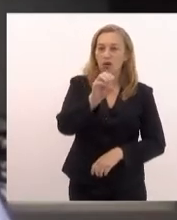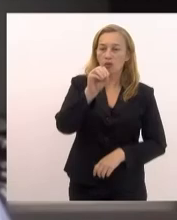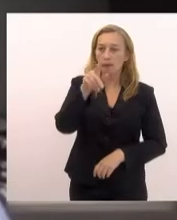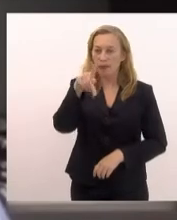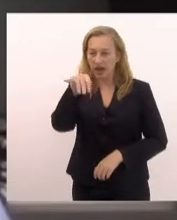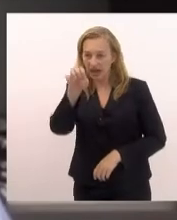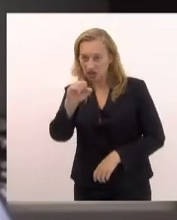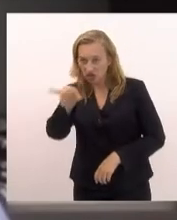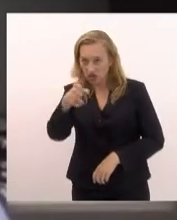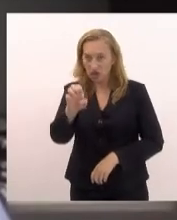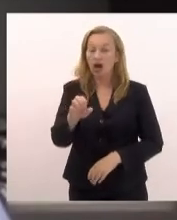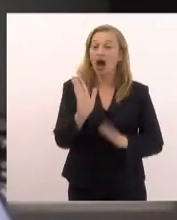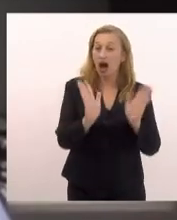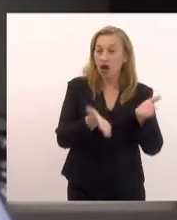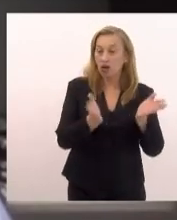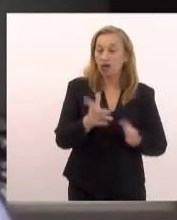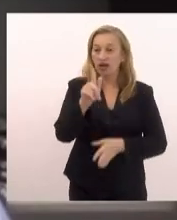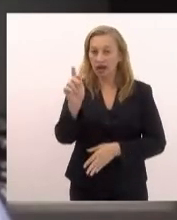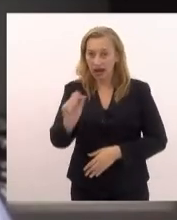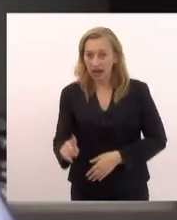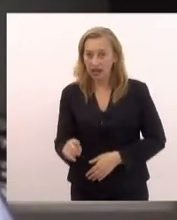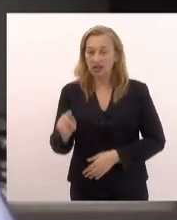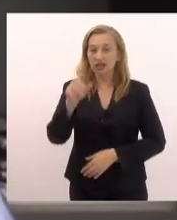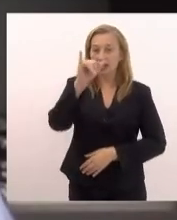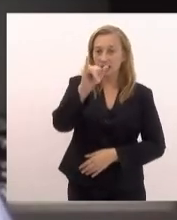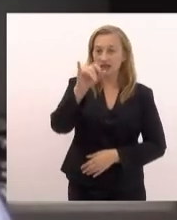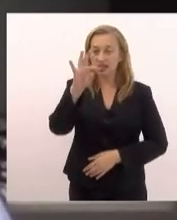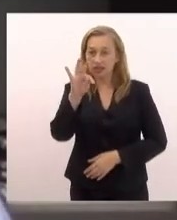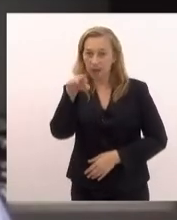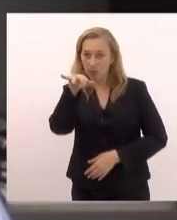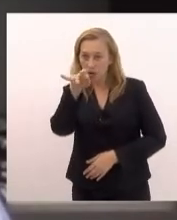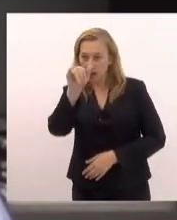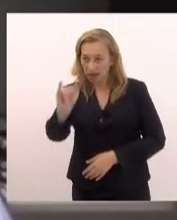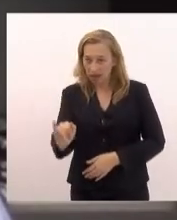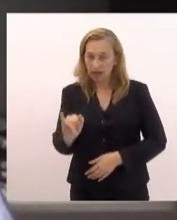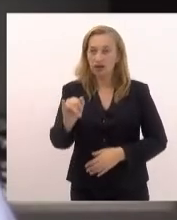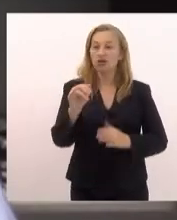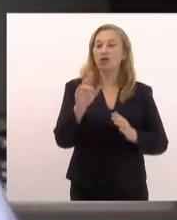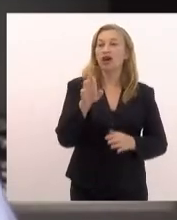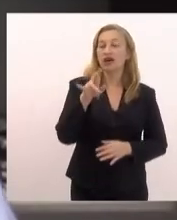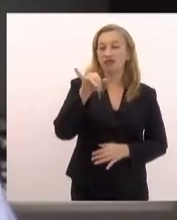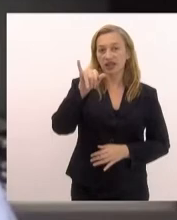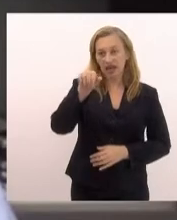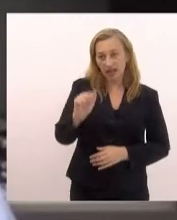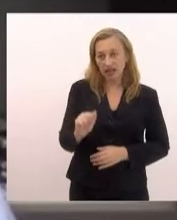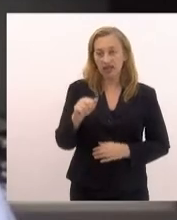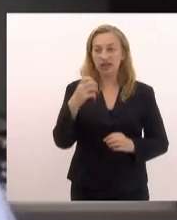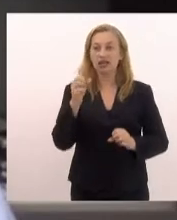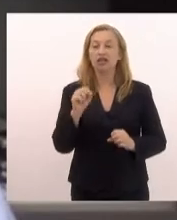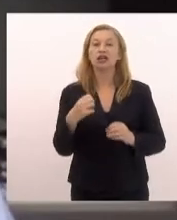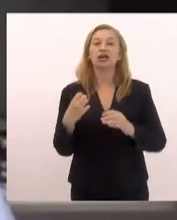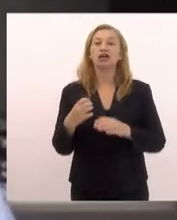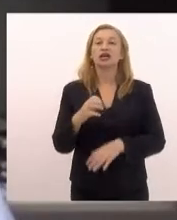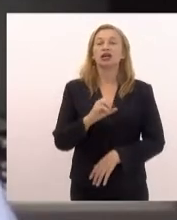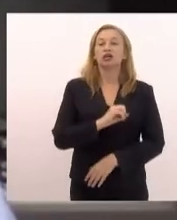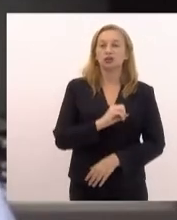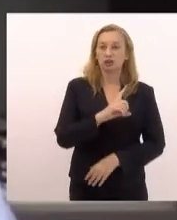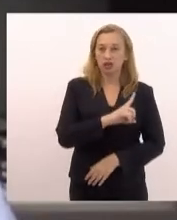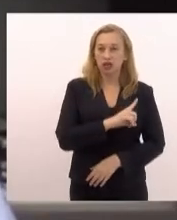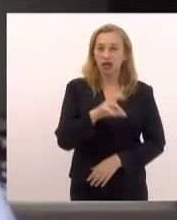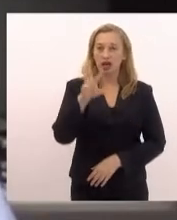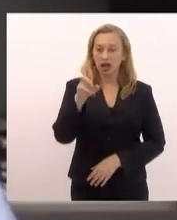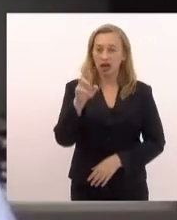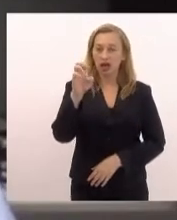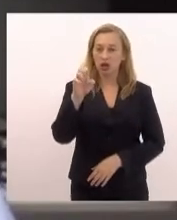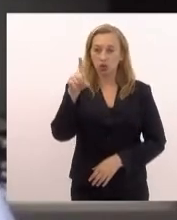agora denominada Polo Gaslub Itaboraí, com a refinaria Duque de Caxias Reduque,